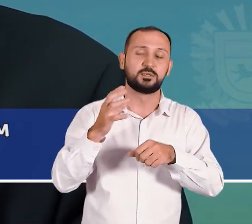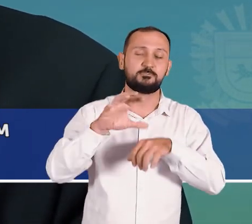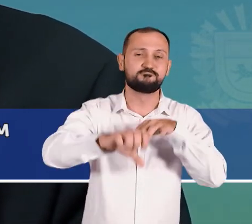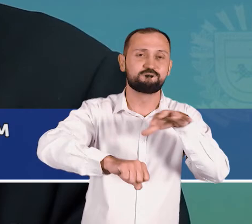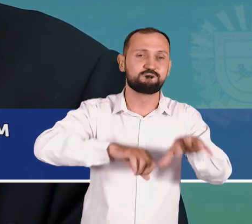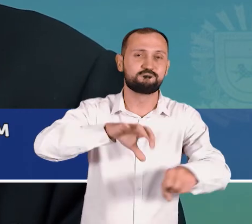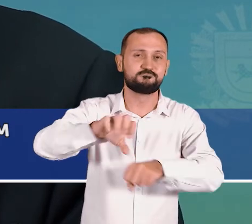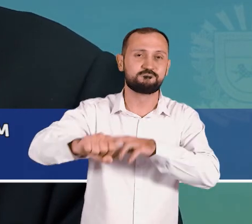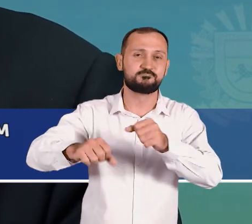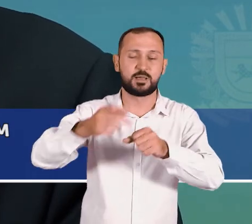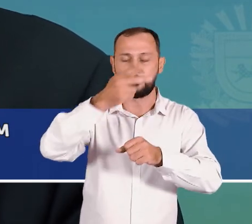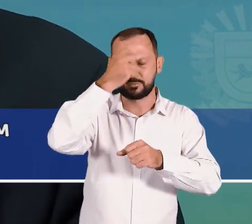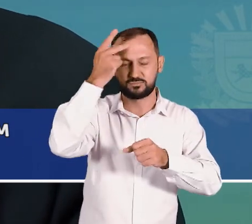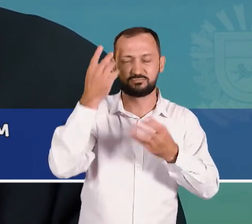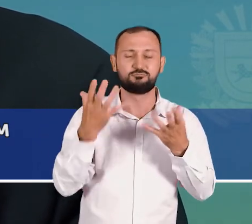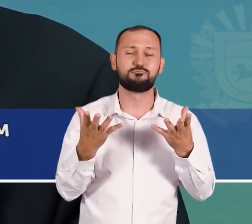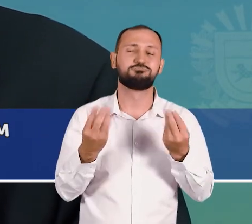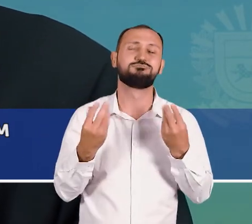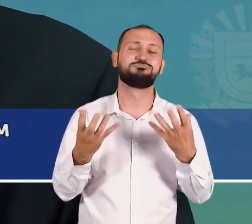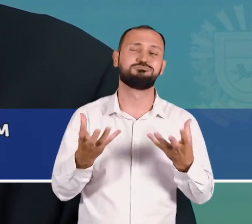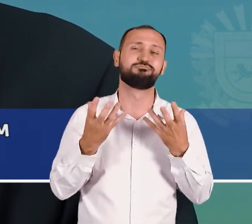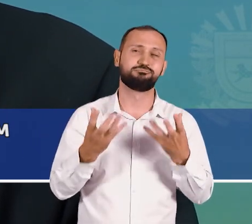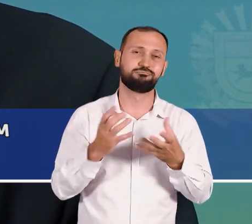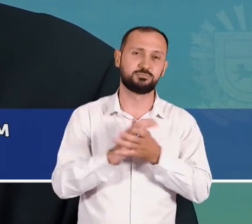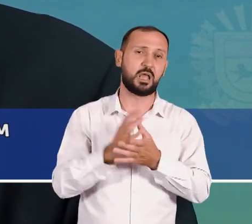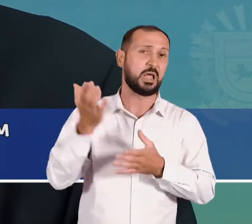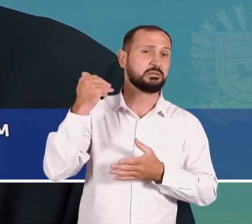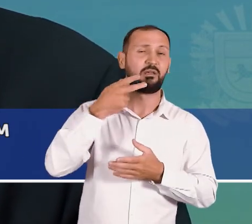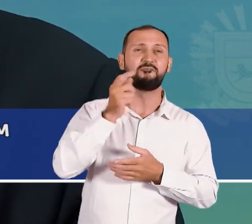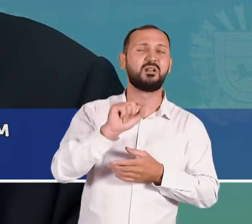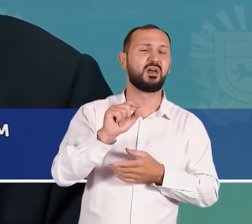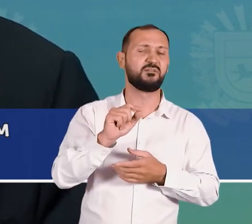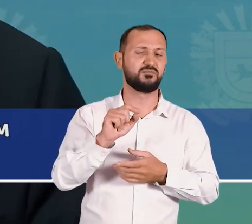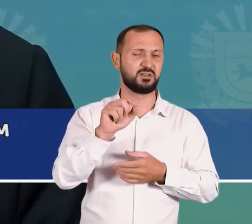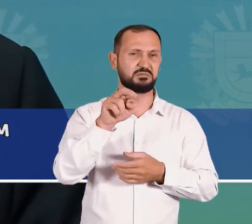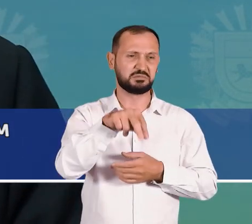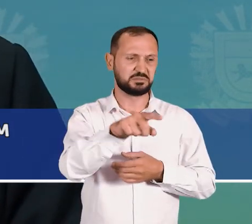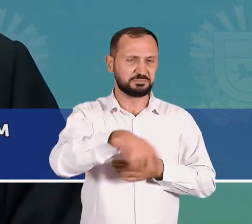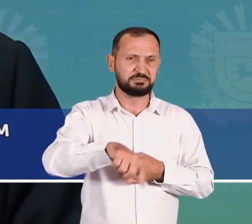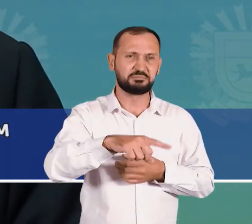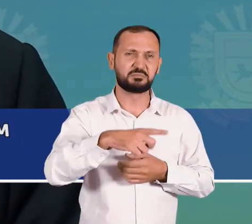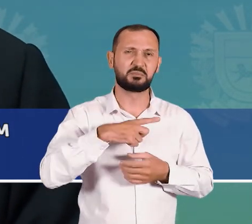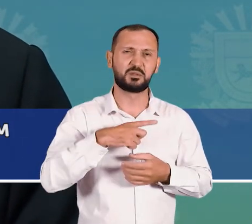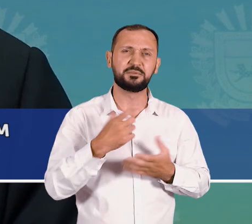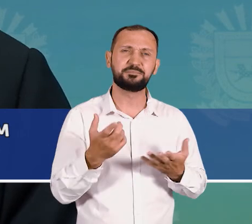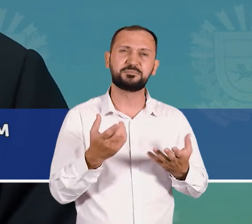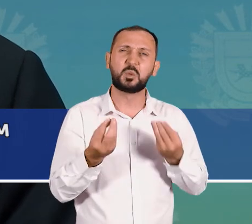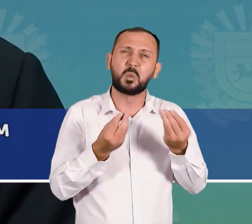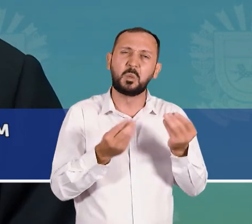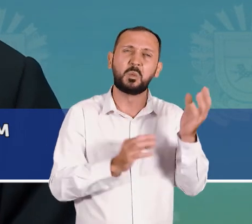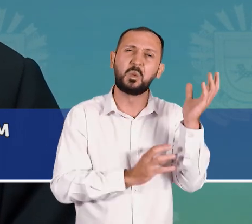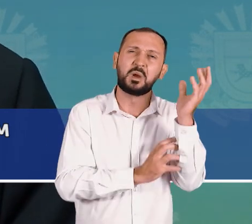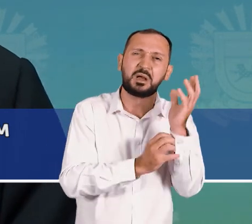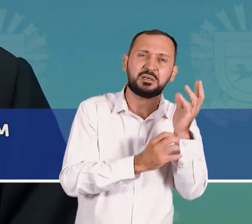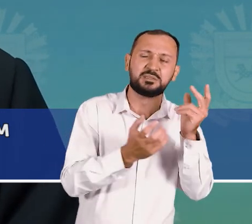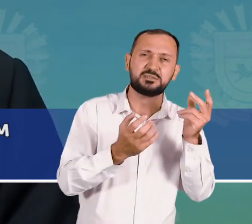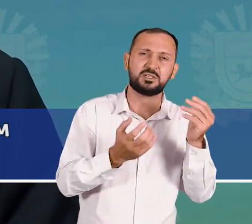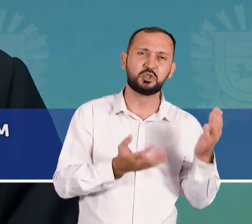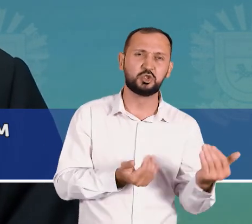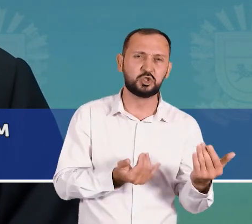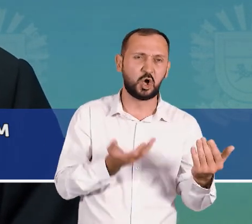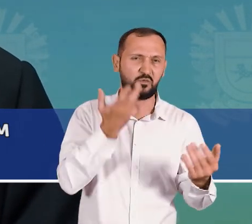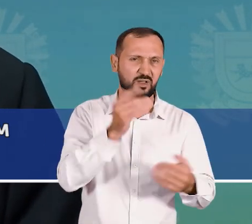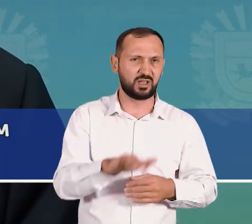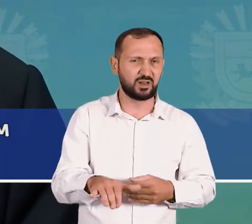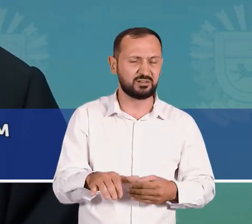ceifado a vida de muitas pessoas, né? E antigamente não se ouvia falar muito sobre